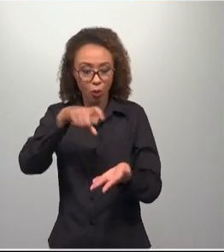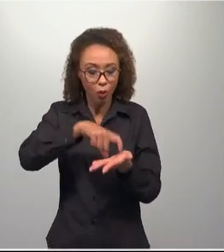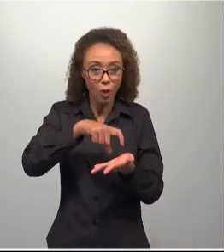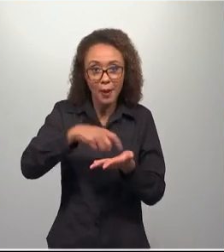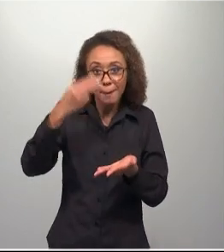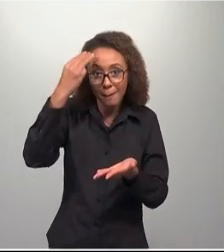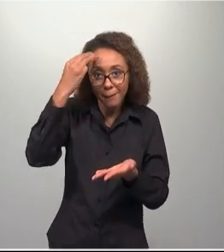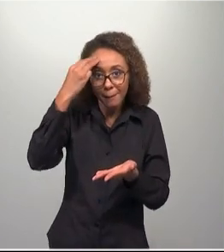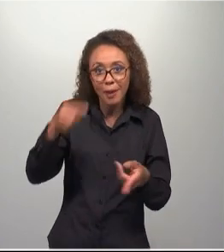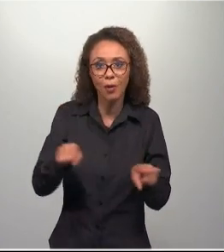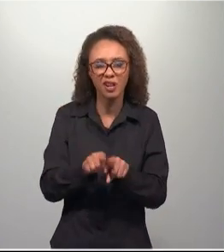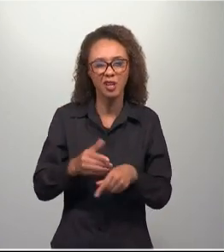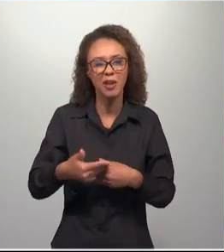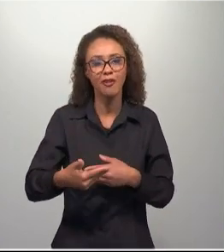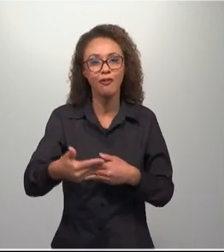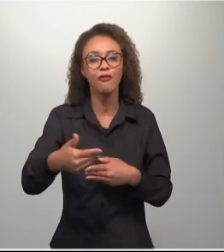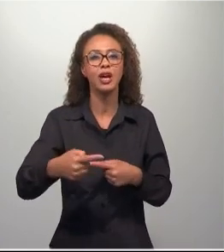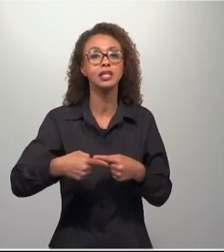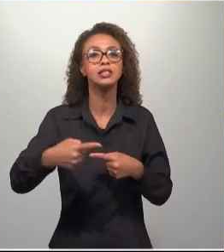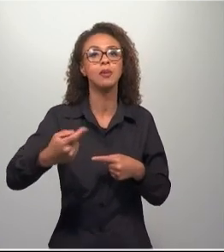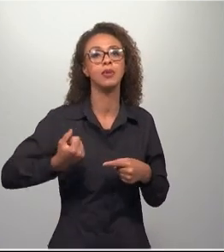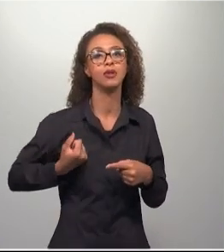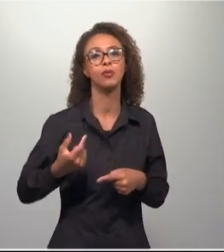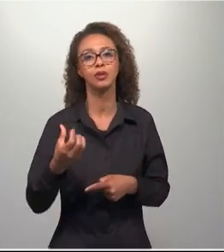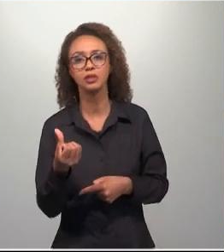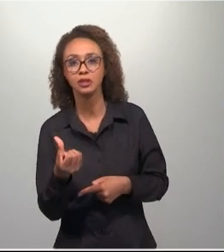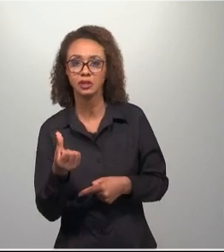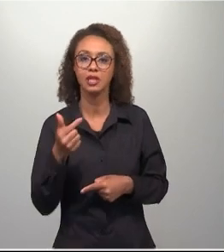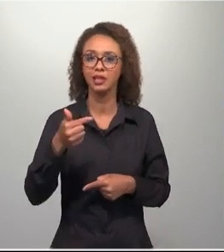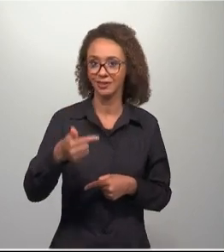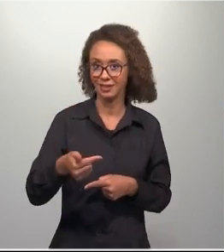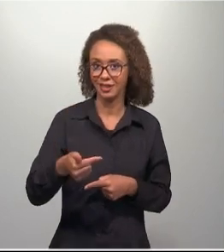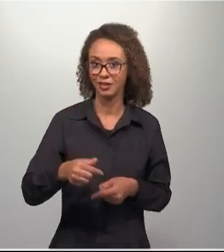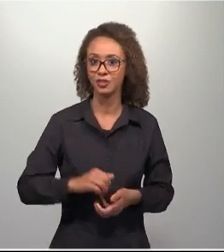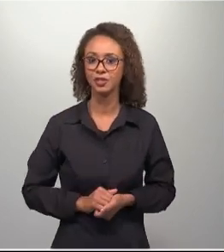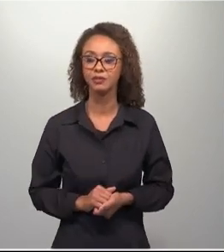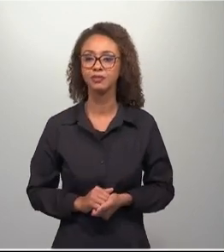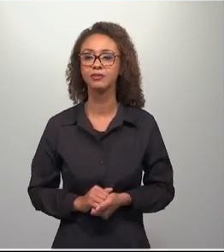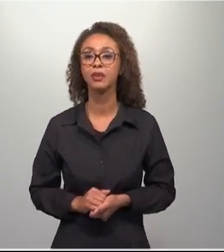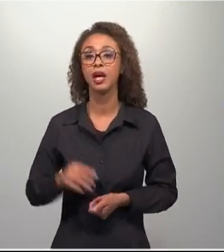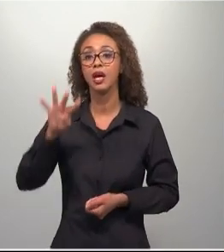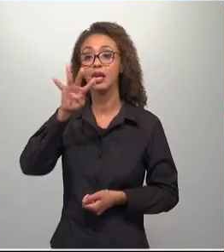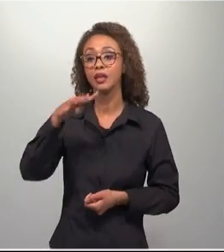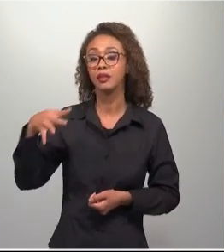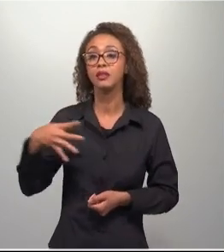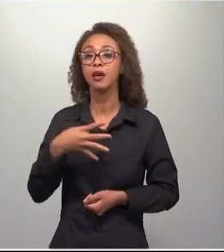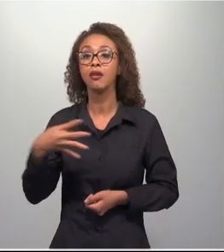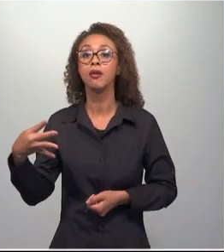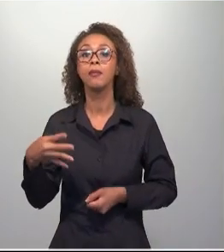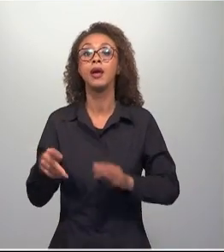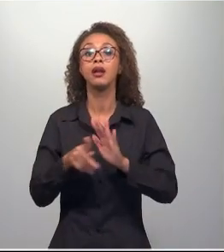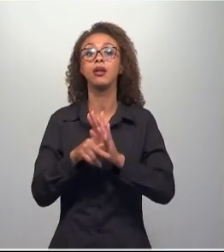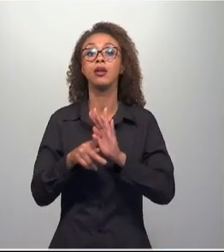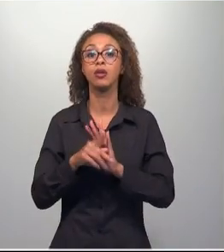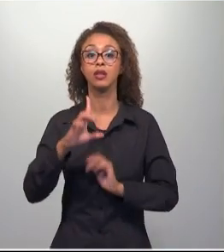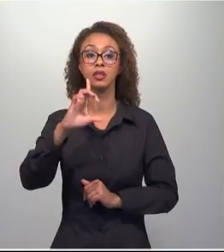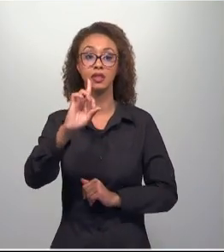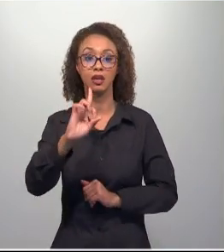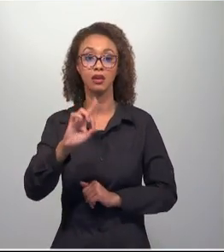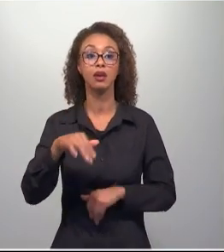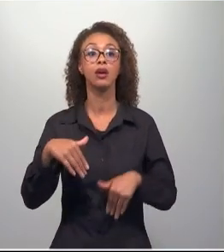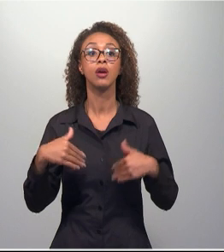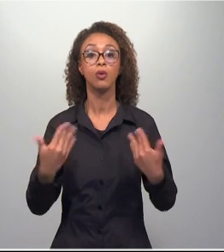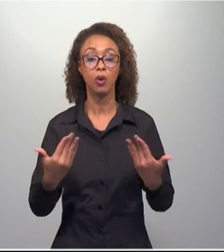ver que vocês vão ver lá na semana seis semanas sete tabela característica do filme lope de dado unidade